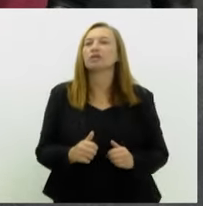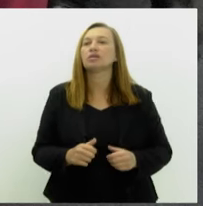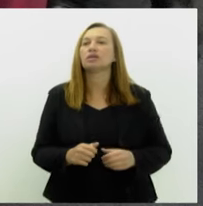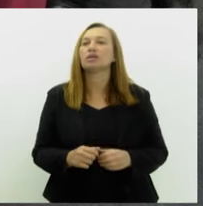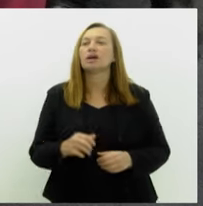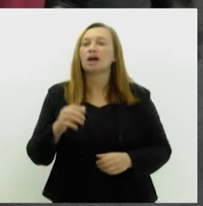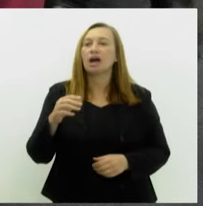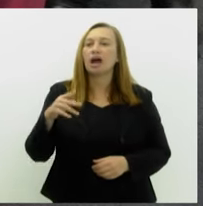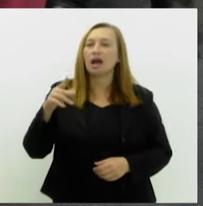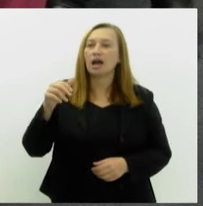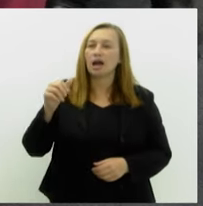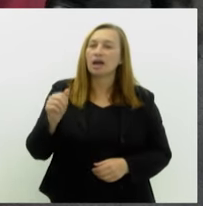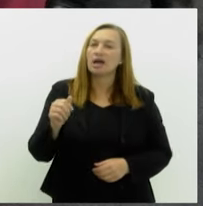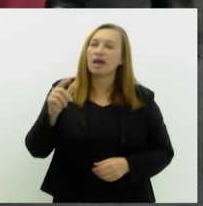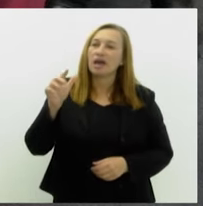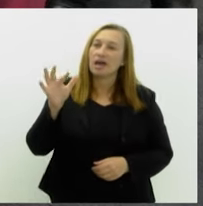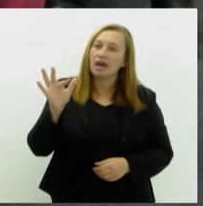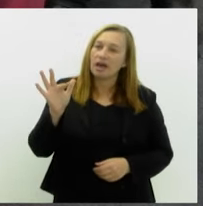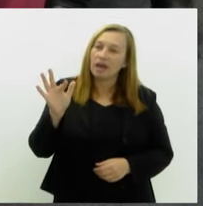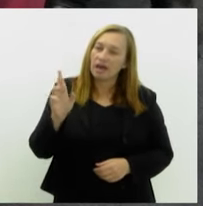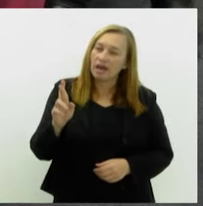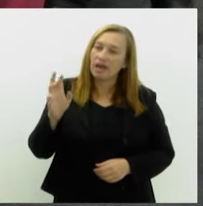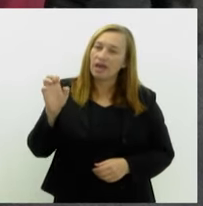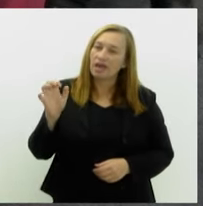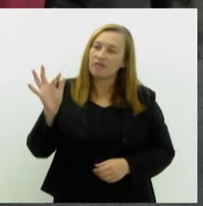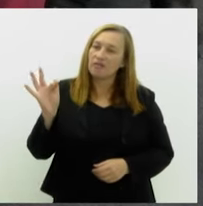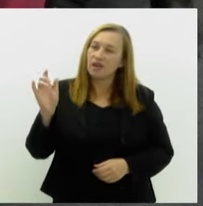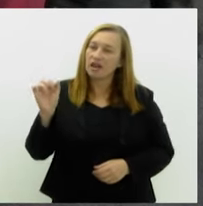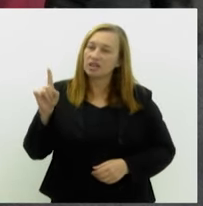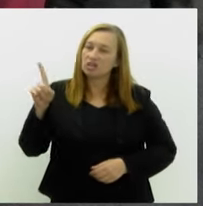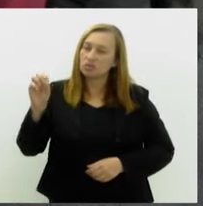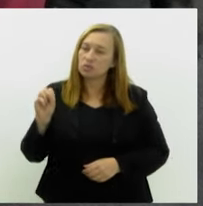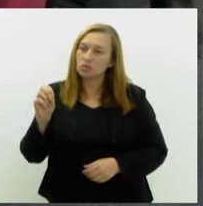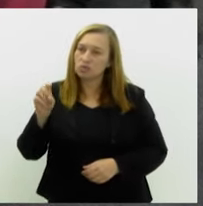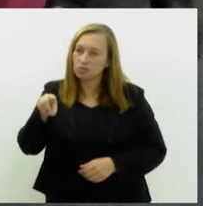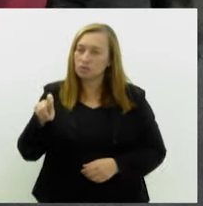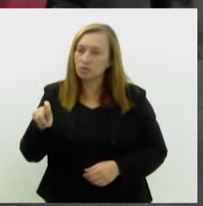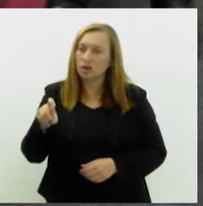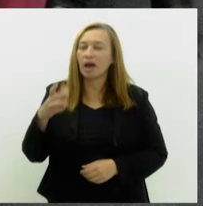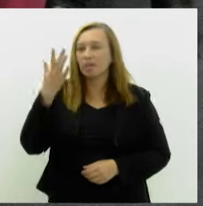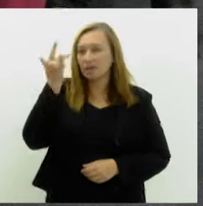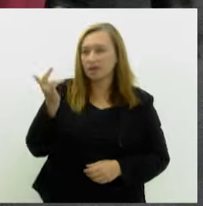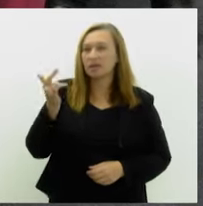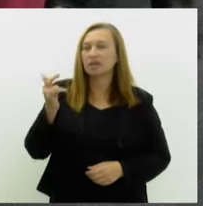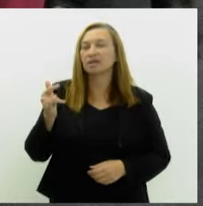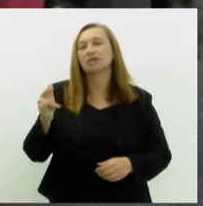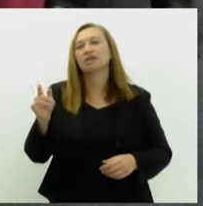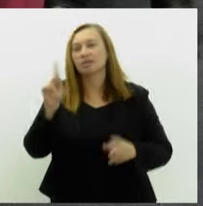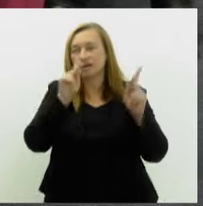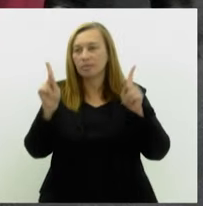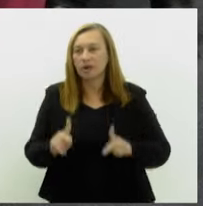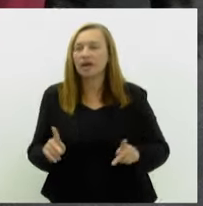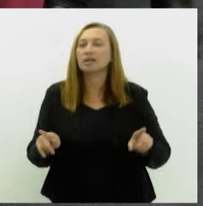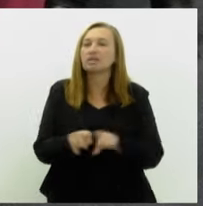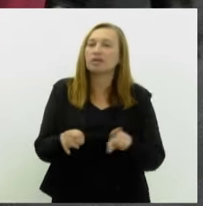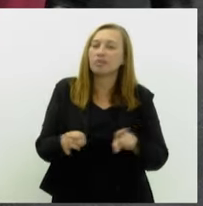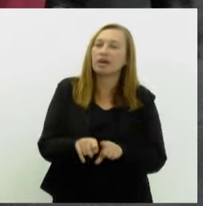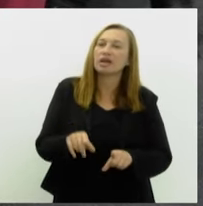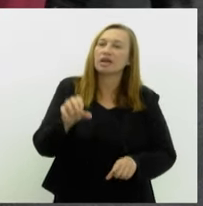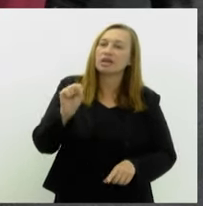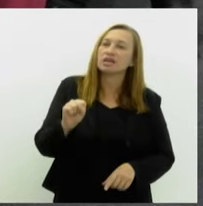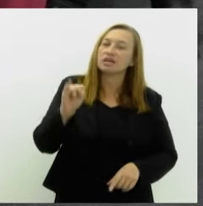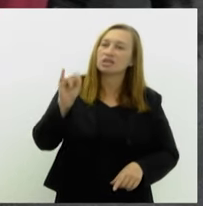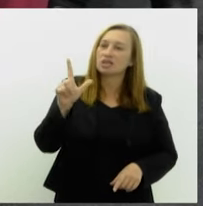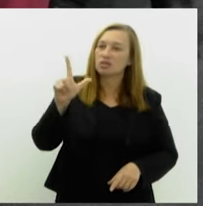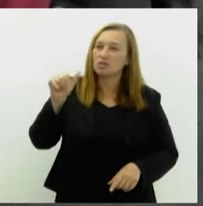do Amanhã, Reflexo da Paz, também no sul fluminense. Acompanhamos ocupações em Silva Jardim. E